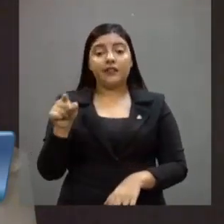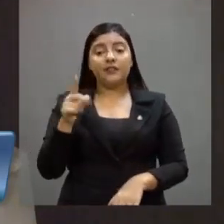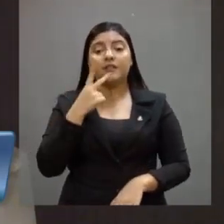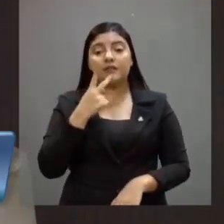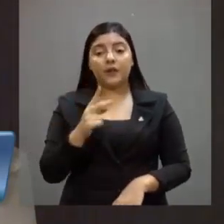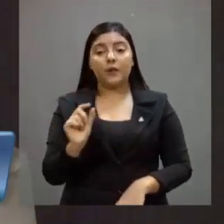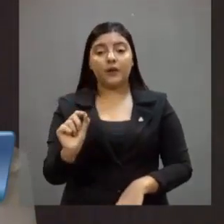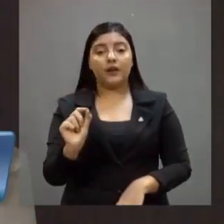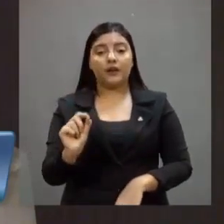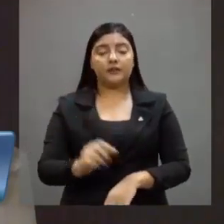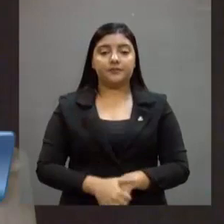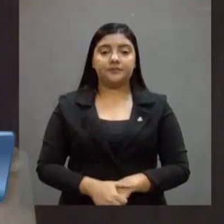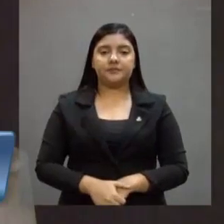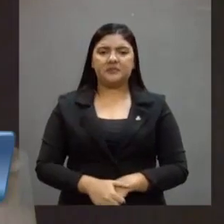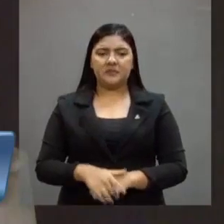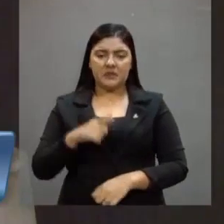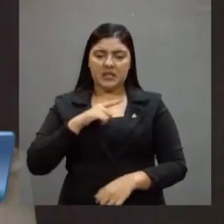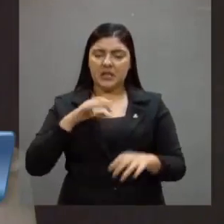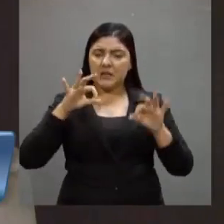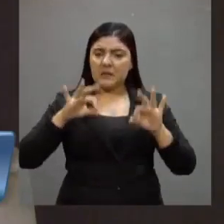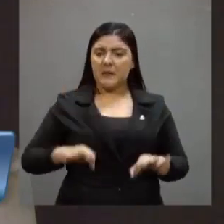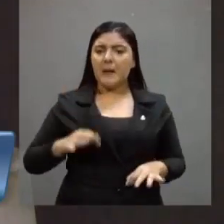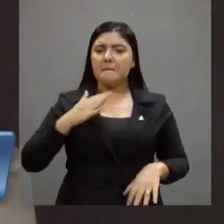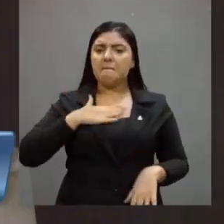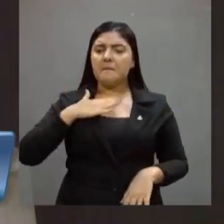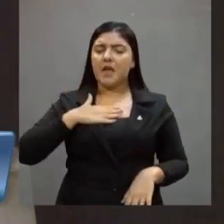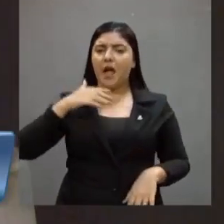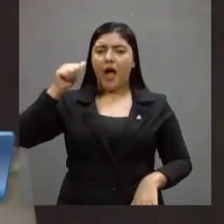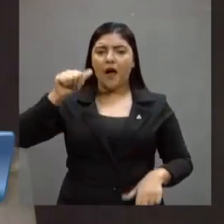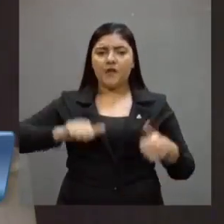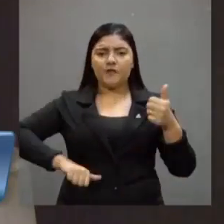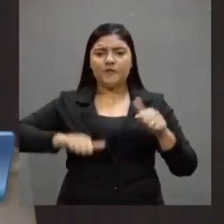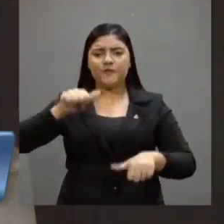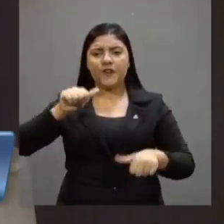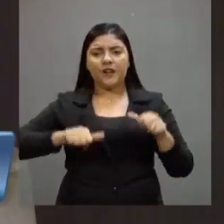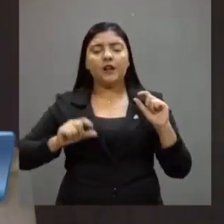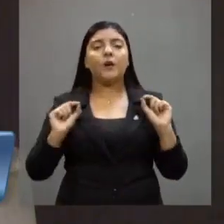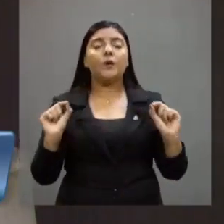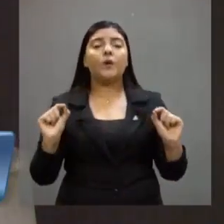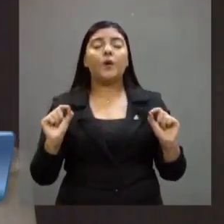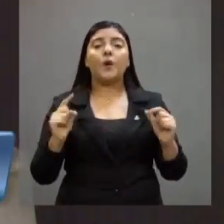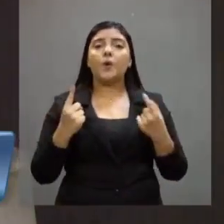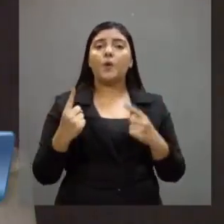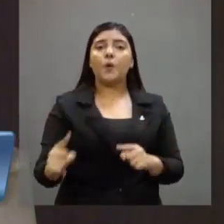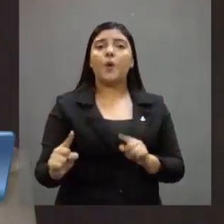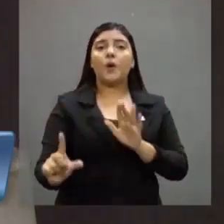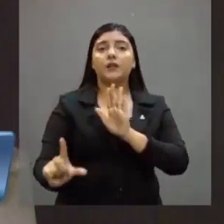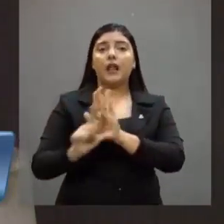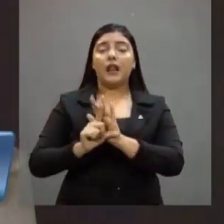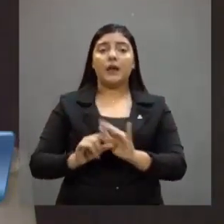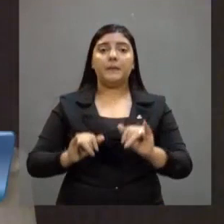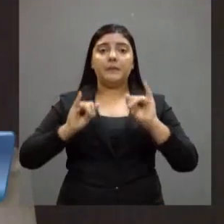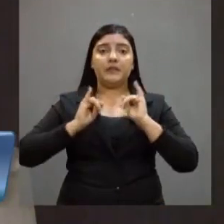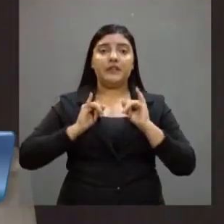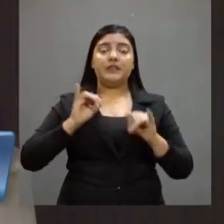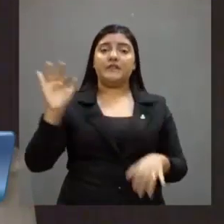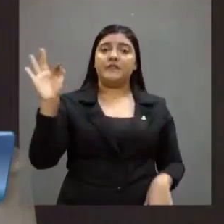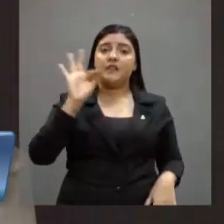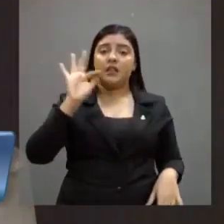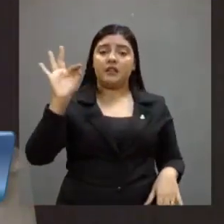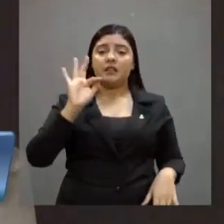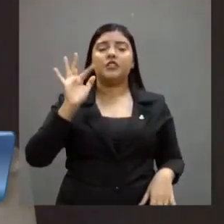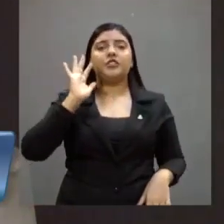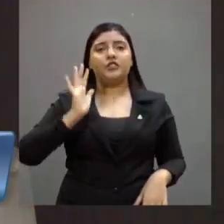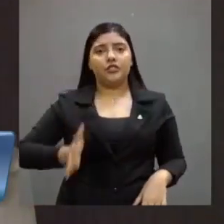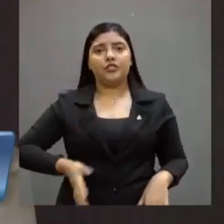esmeraram corretamente, na minha avaliação, e dar batalha contra a reforma previdenciária federal, como